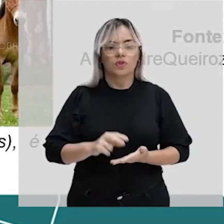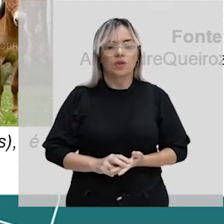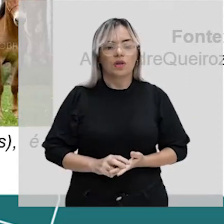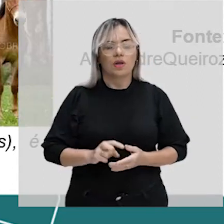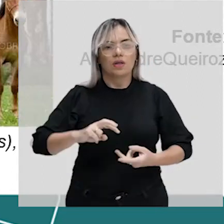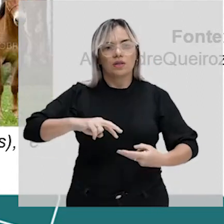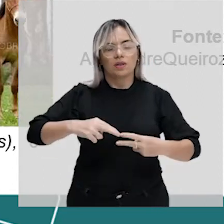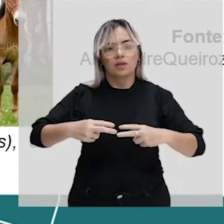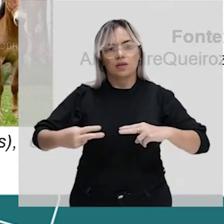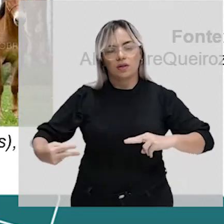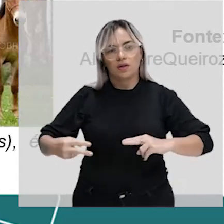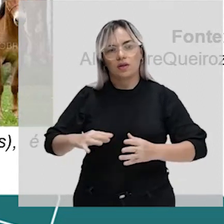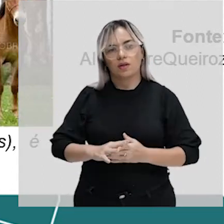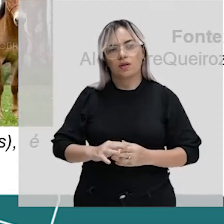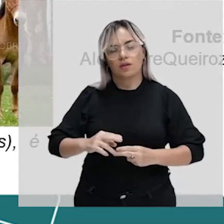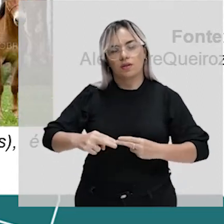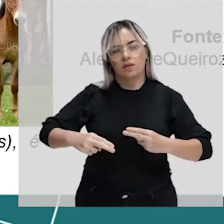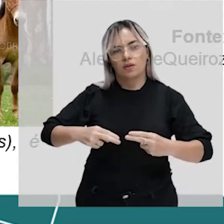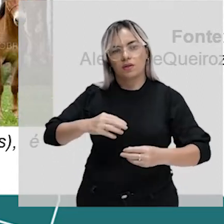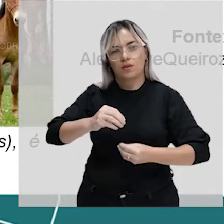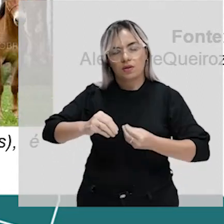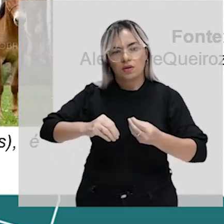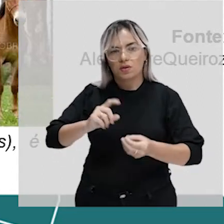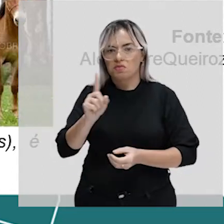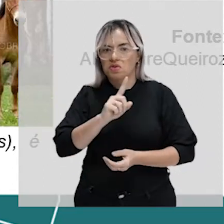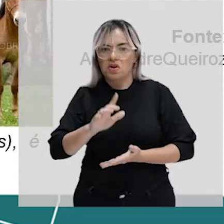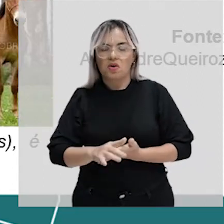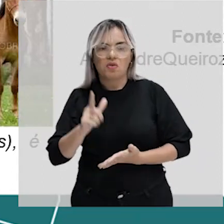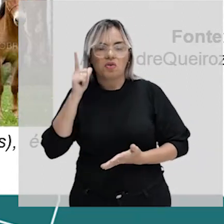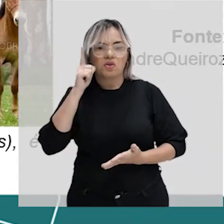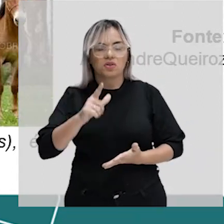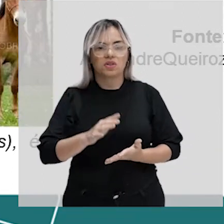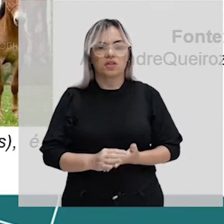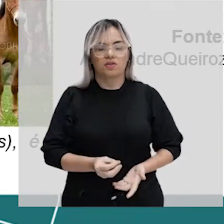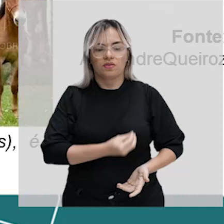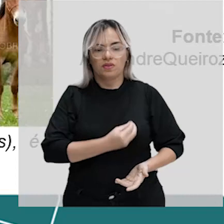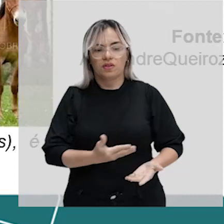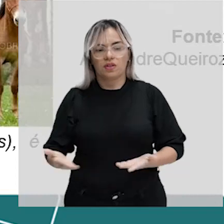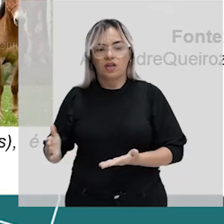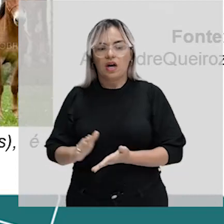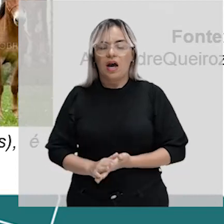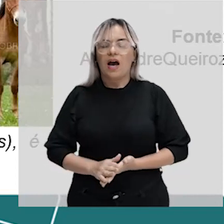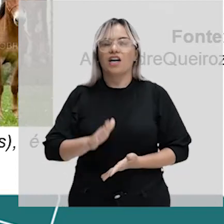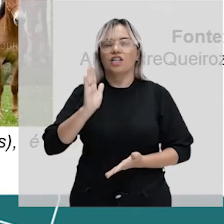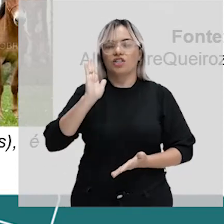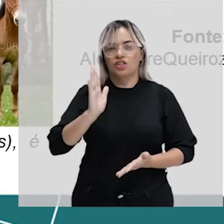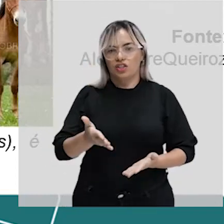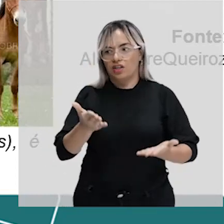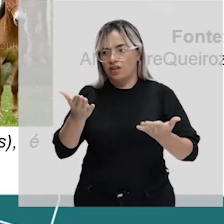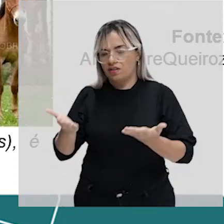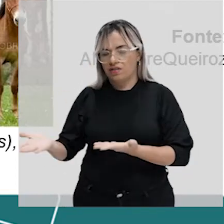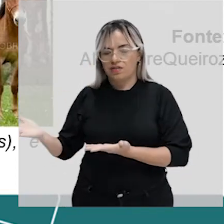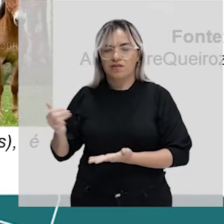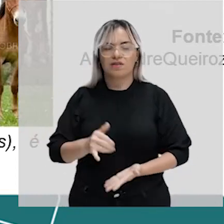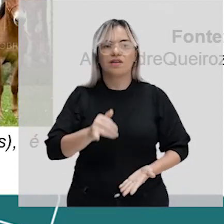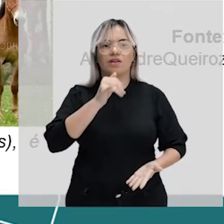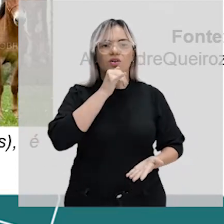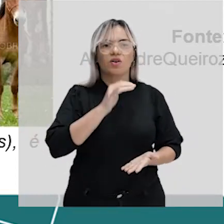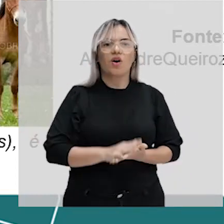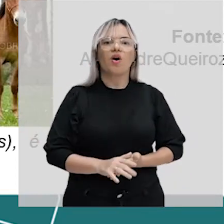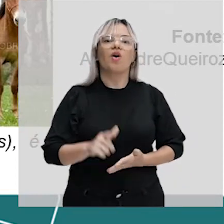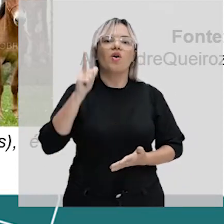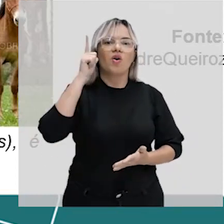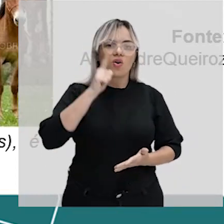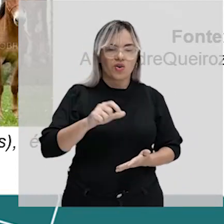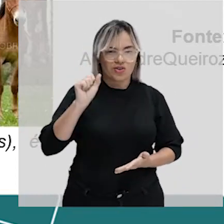se desenvolver. Já aqui, é se o híbrido sobreviver. Digamos que eu tenho duas espécies diferentes, as duas